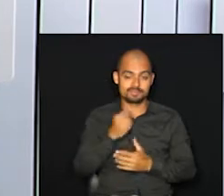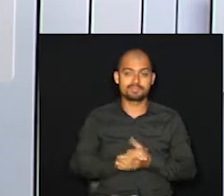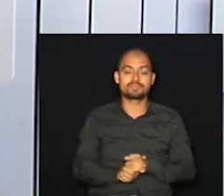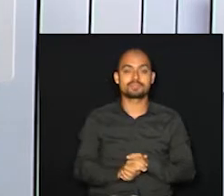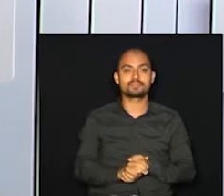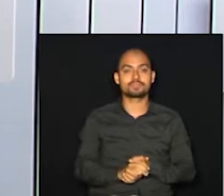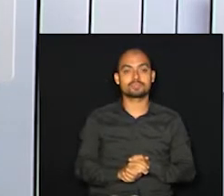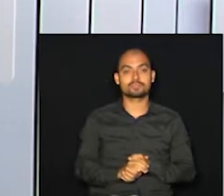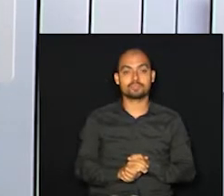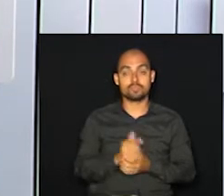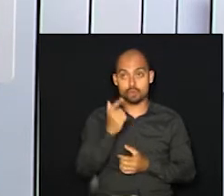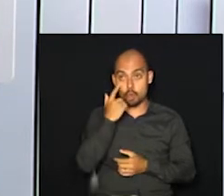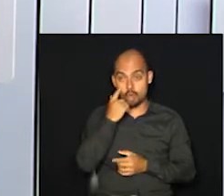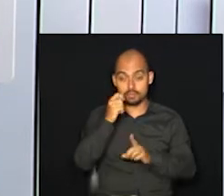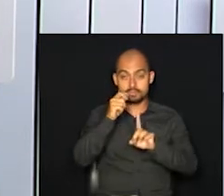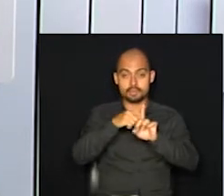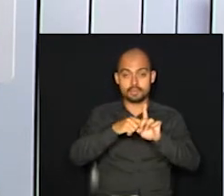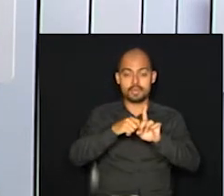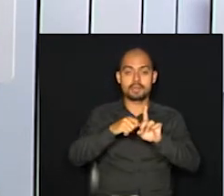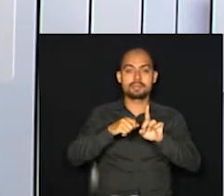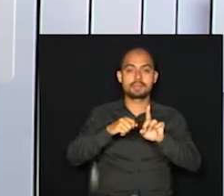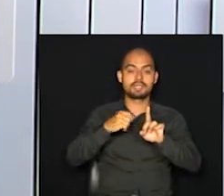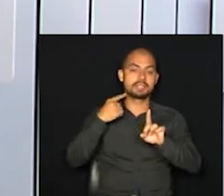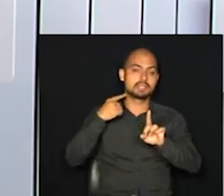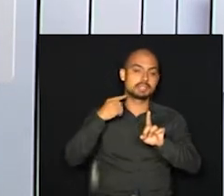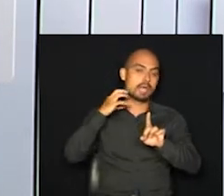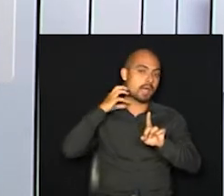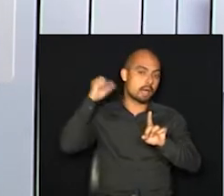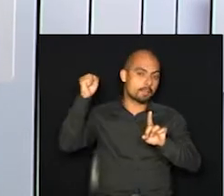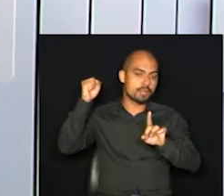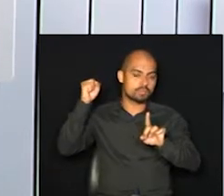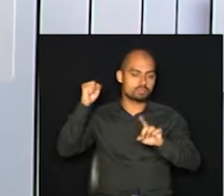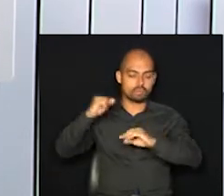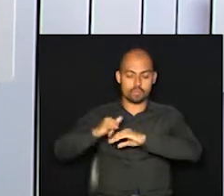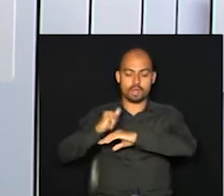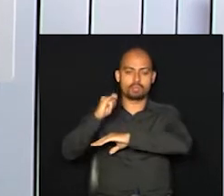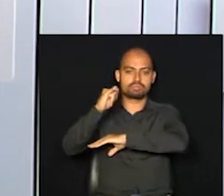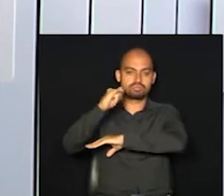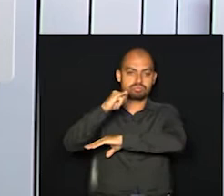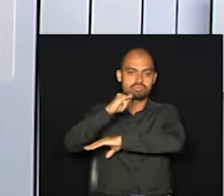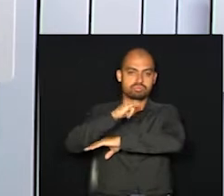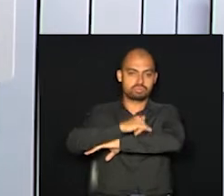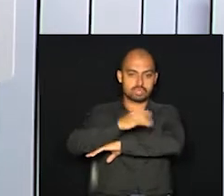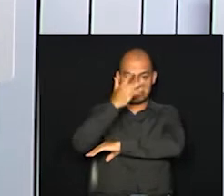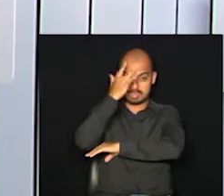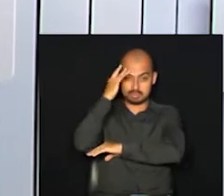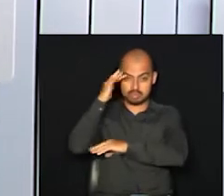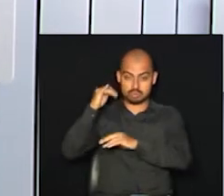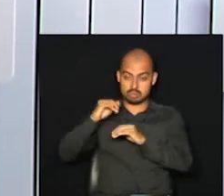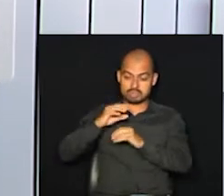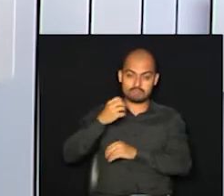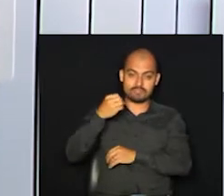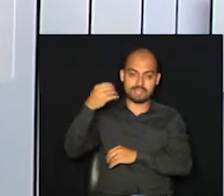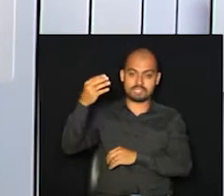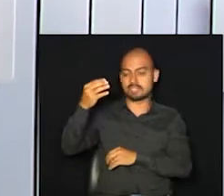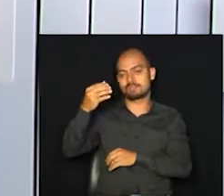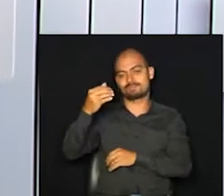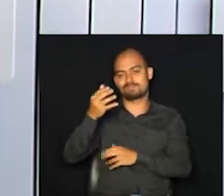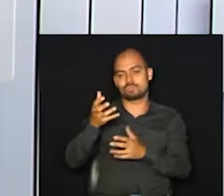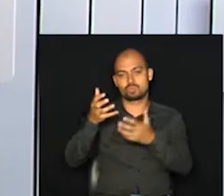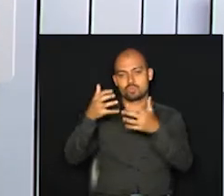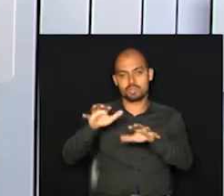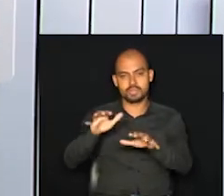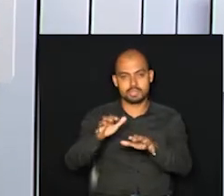só, no mês de abril, o aeroporto de Viracopos registrou o menor número de voos para um mês desde o